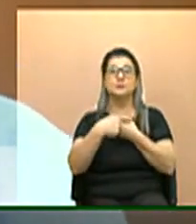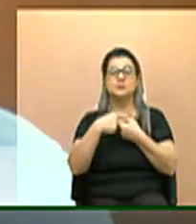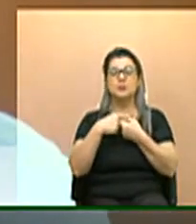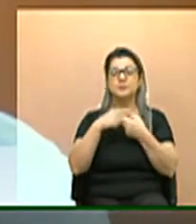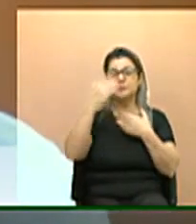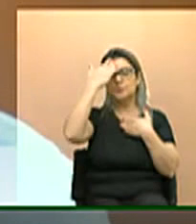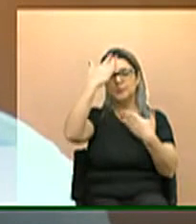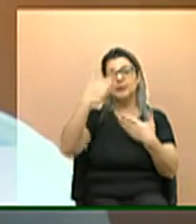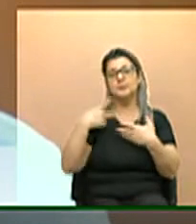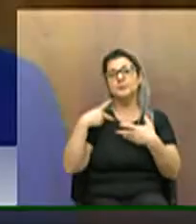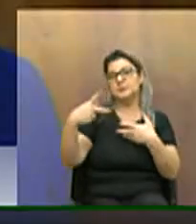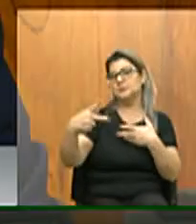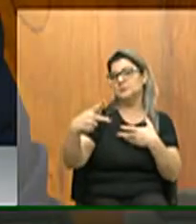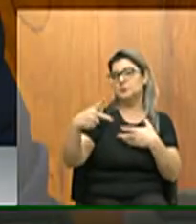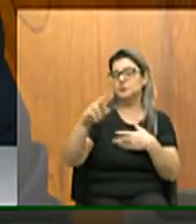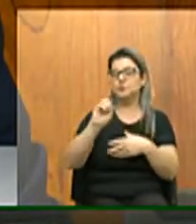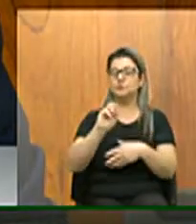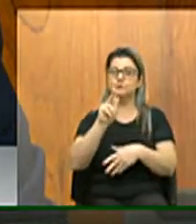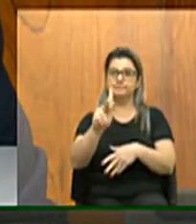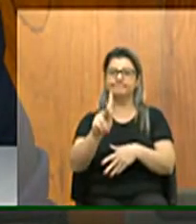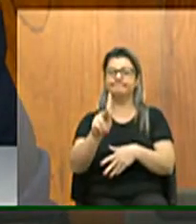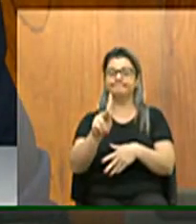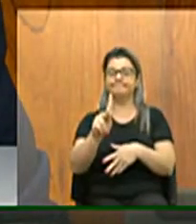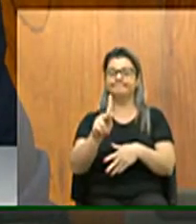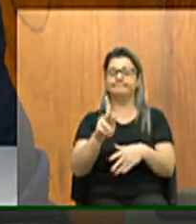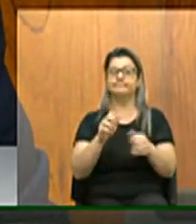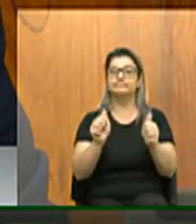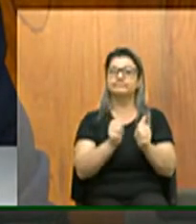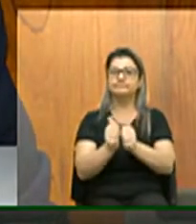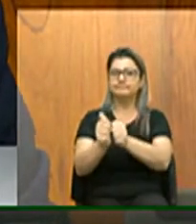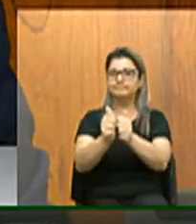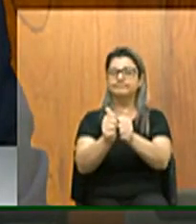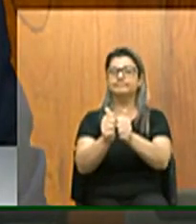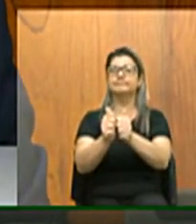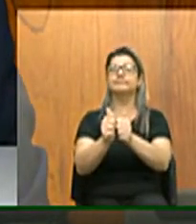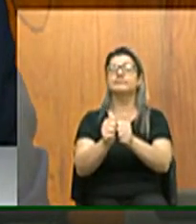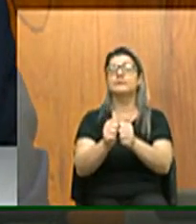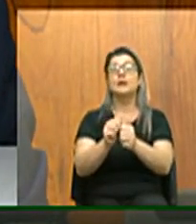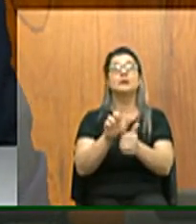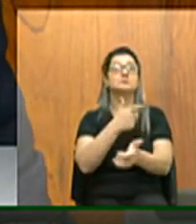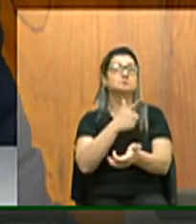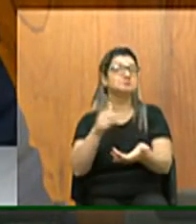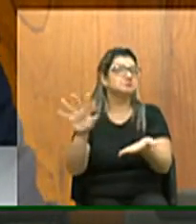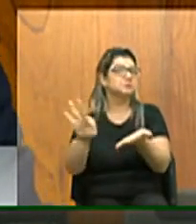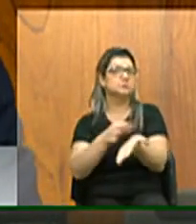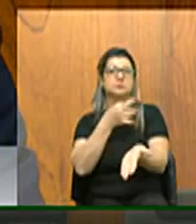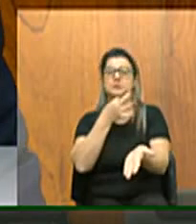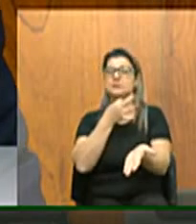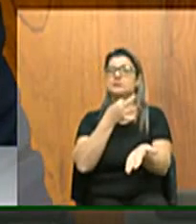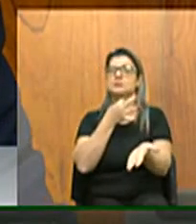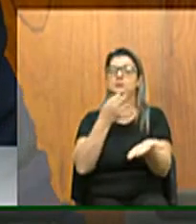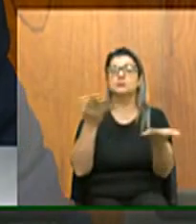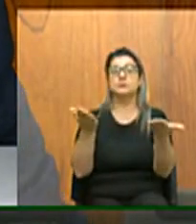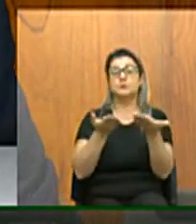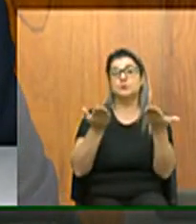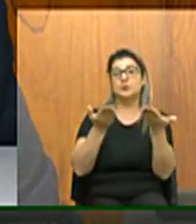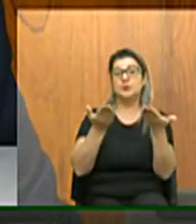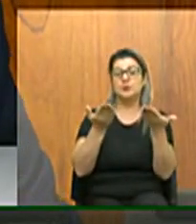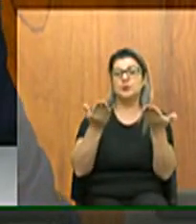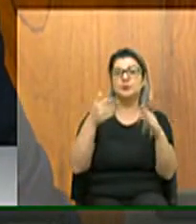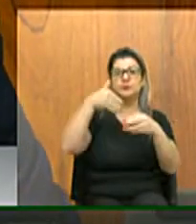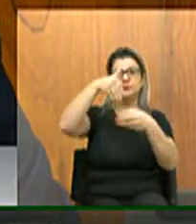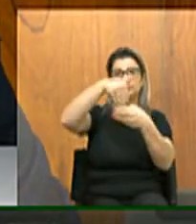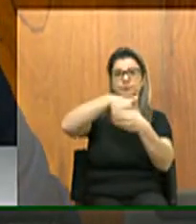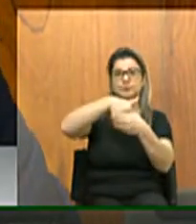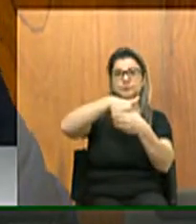deputado Elton Weber, que fez o encaminhamento pela bancada do PSB, e não havendo mais inscritos para encaminhar, passamos então à